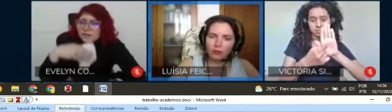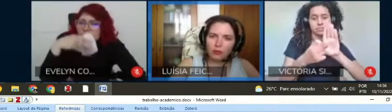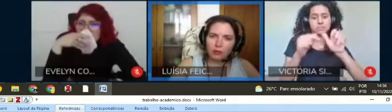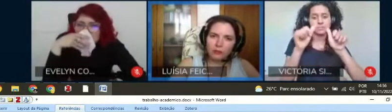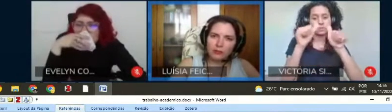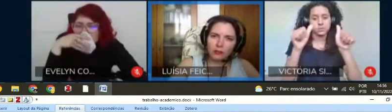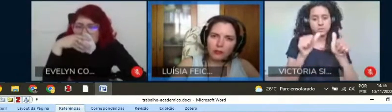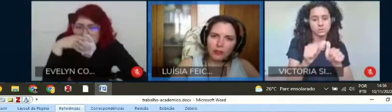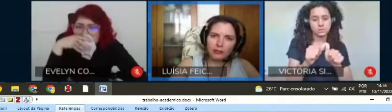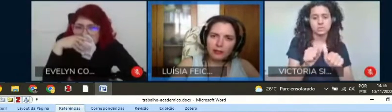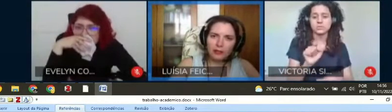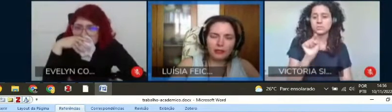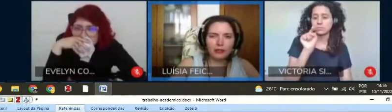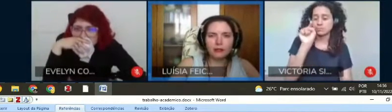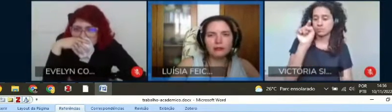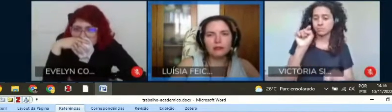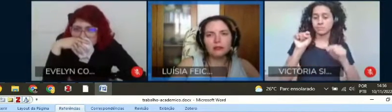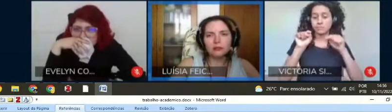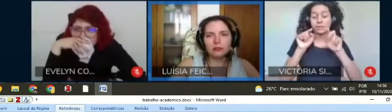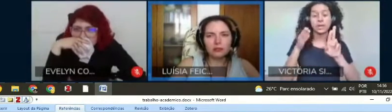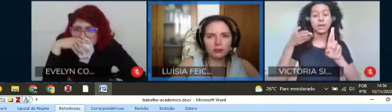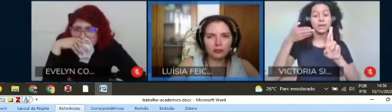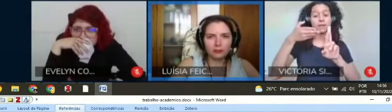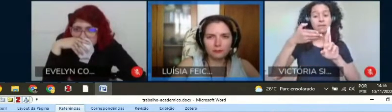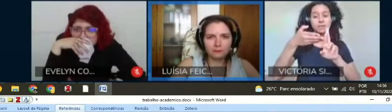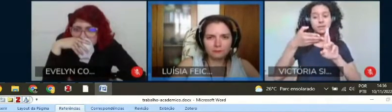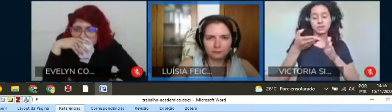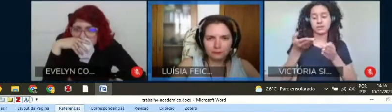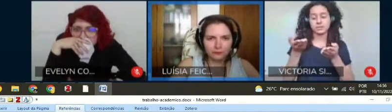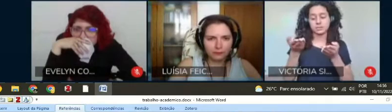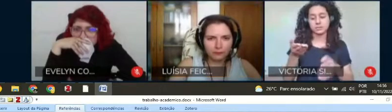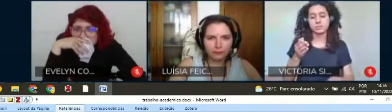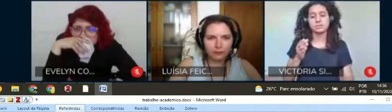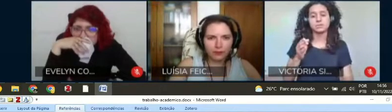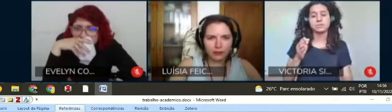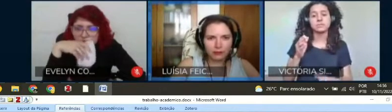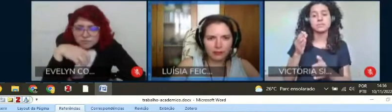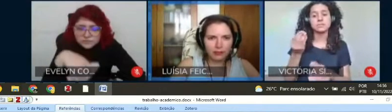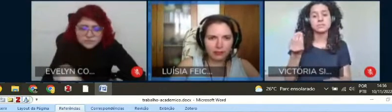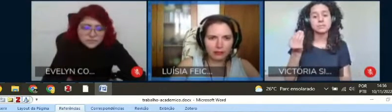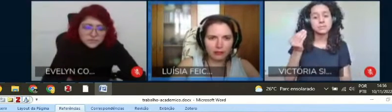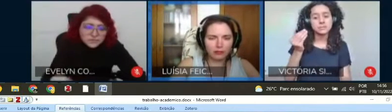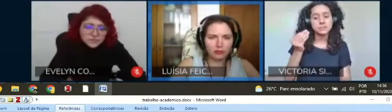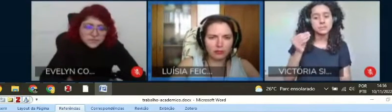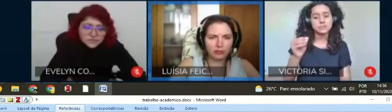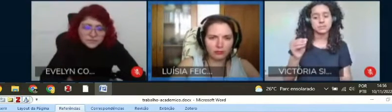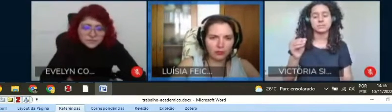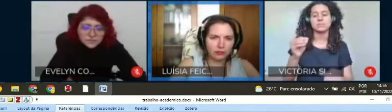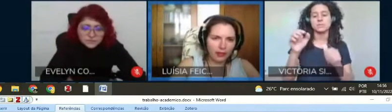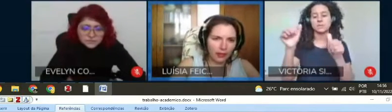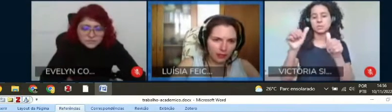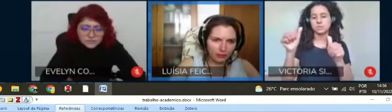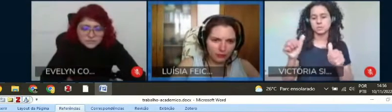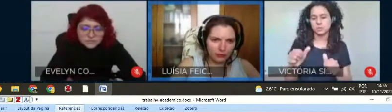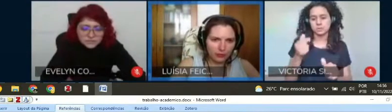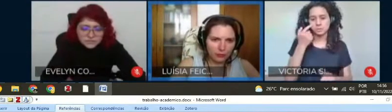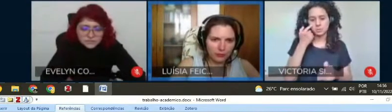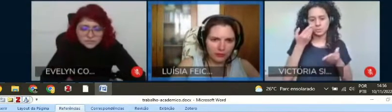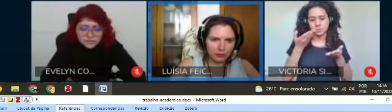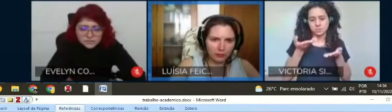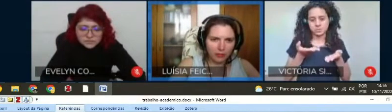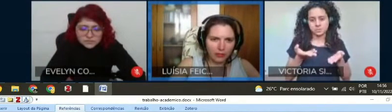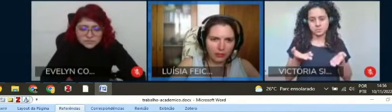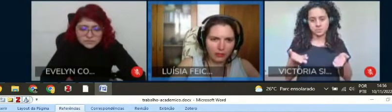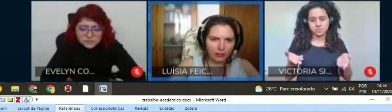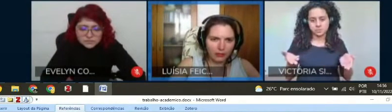e escolho a opção Inserir índice de ilustrações. Ao inserir índice de ilustrações, eu vou ter